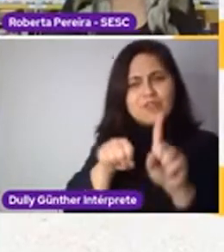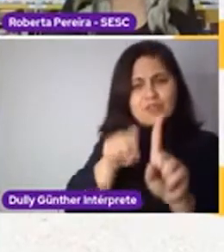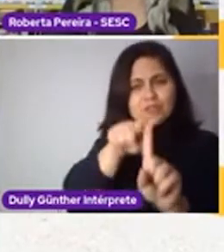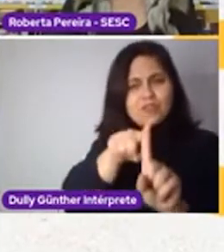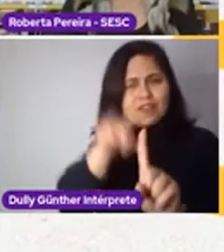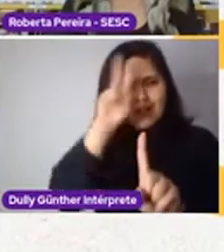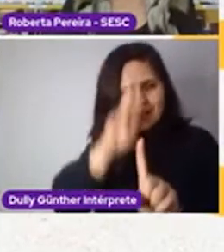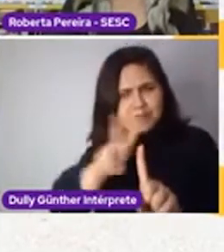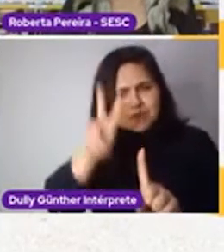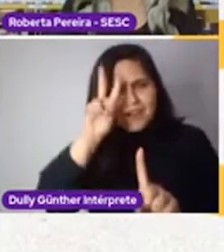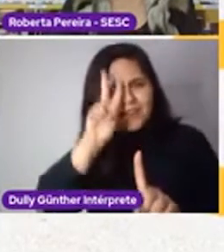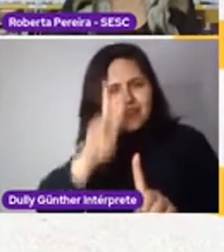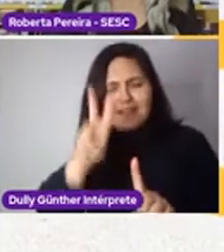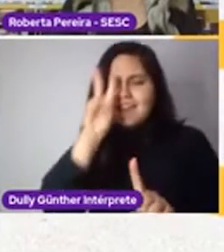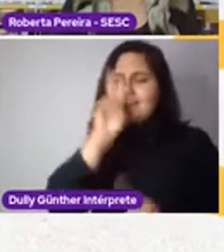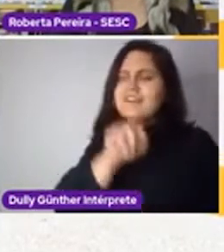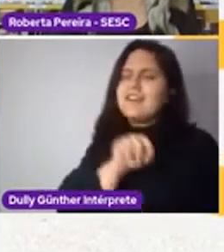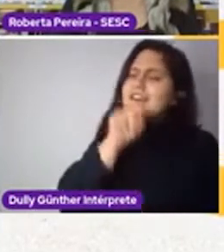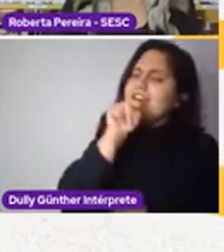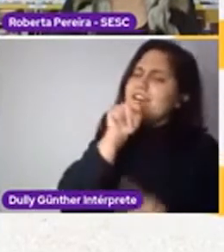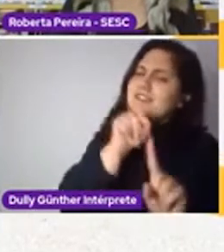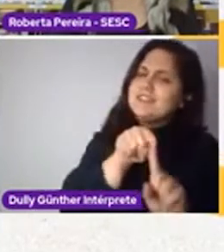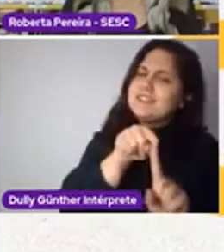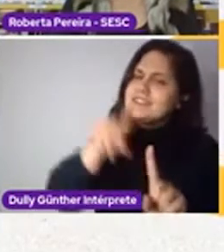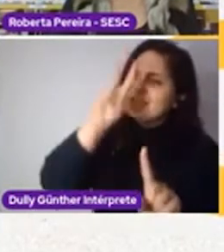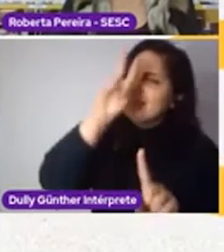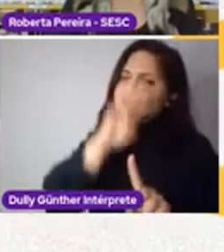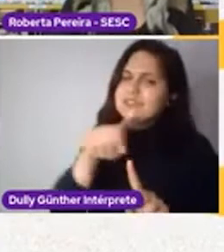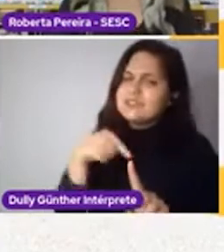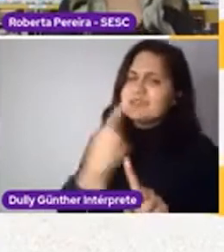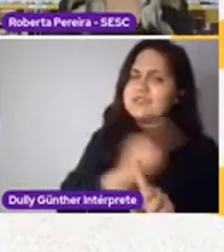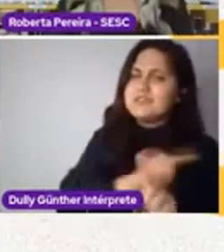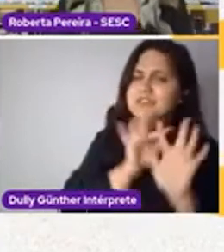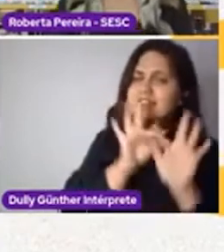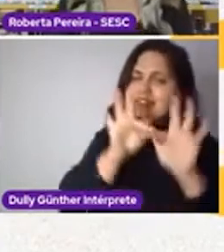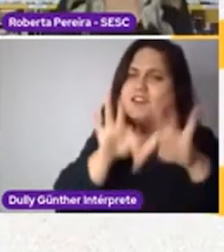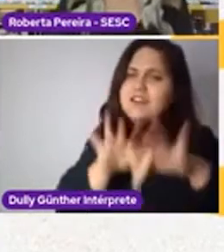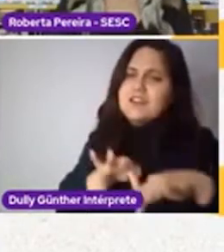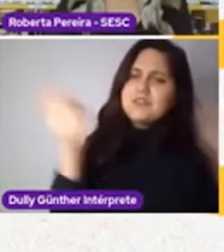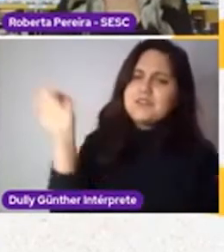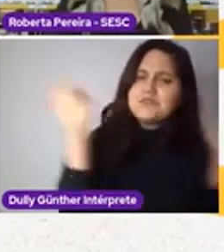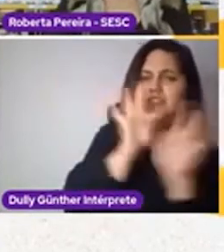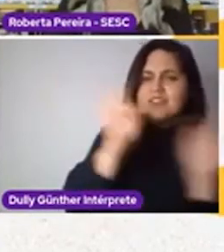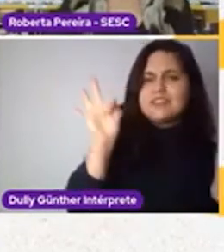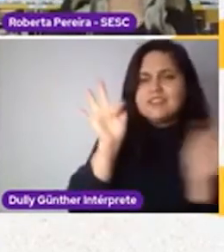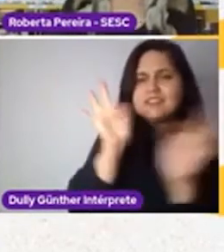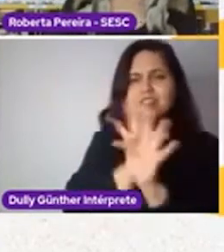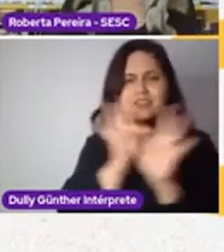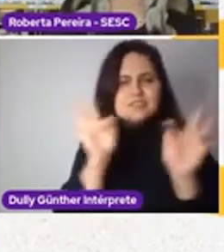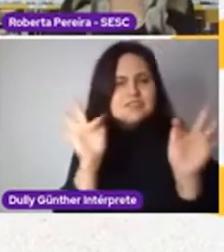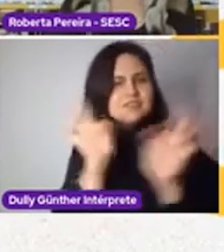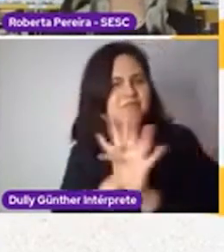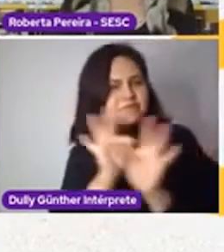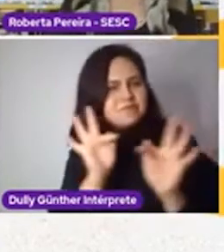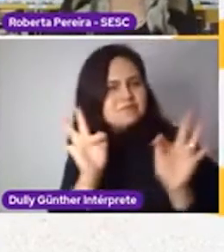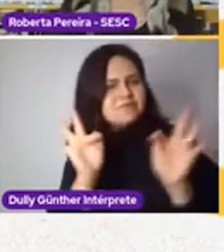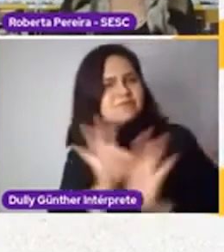pena. Lembrar é o nosso final feliz.